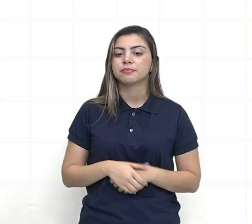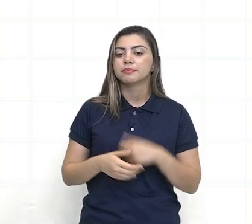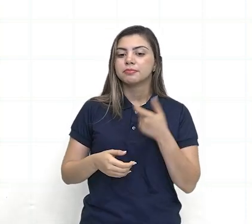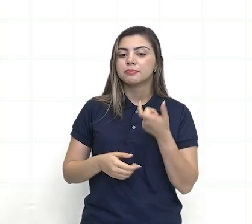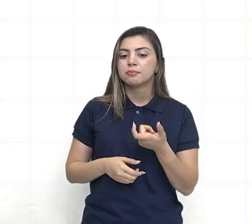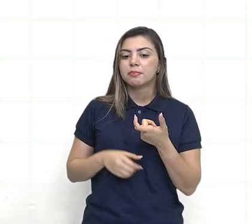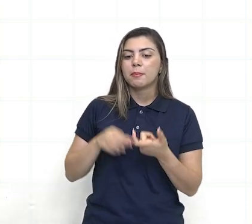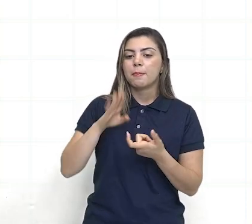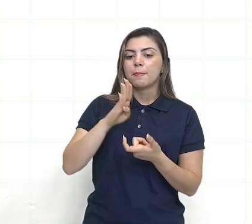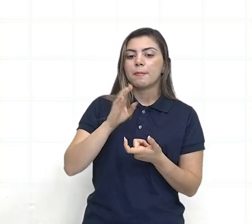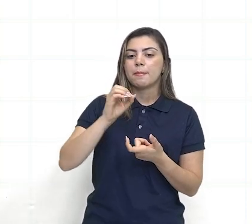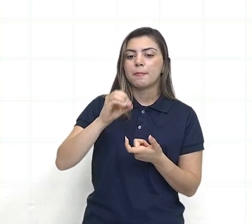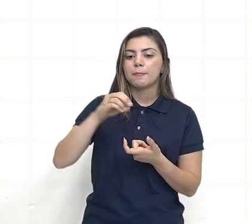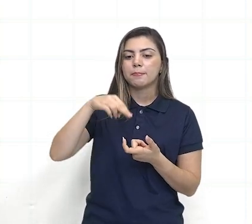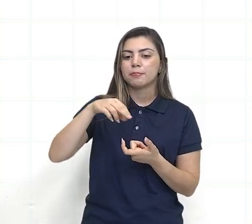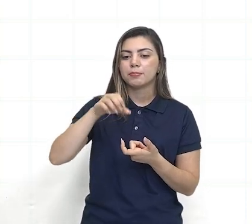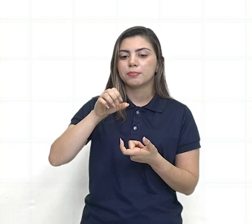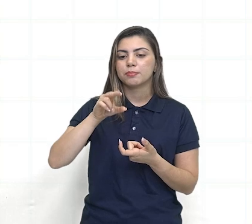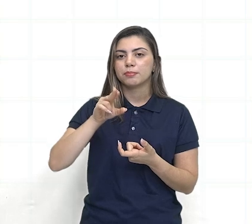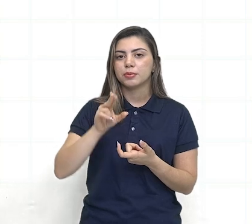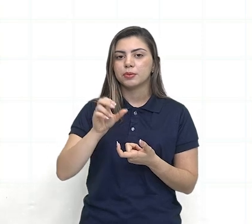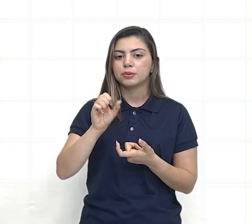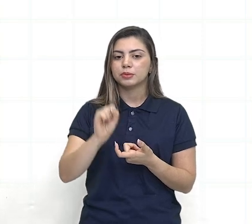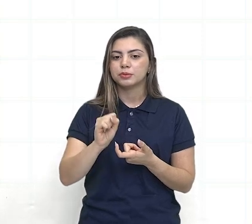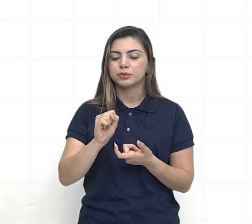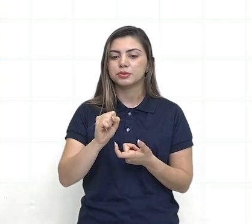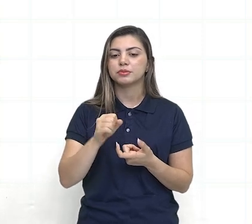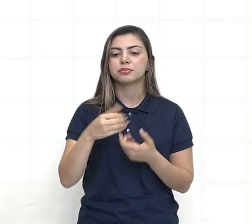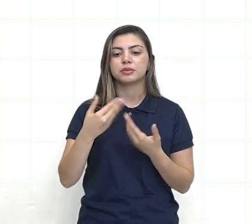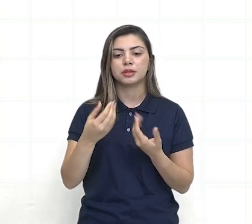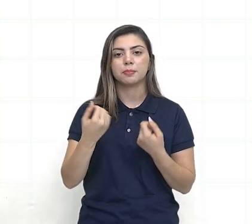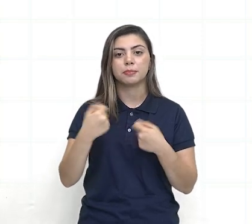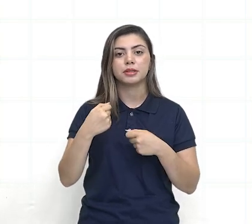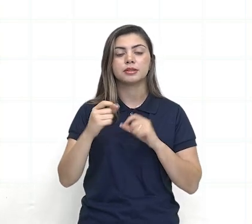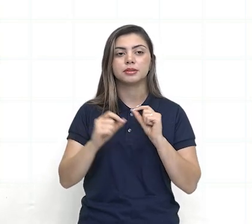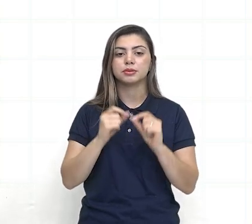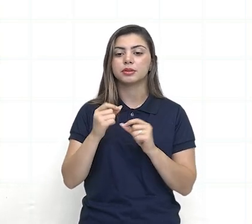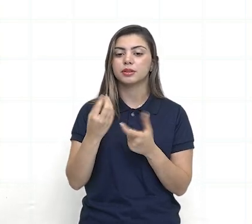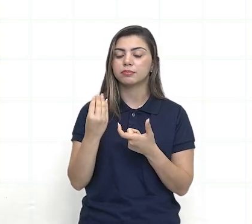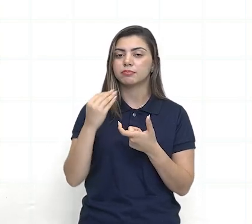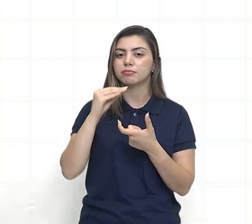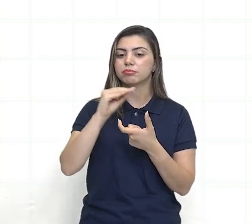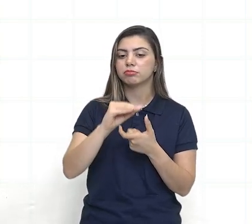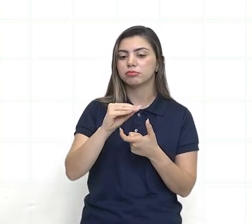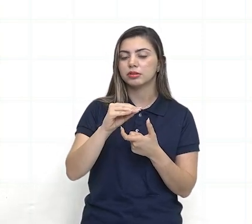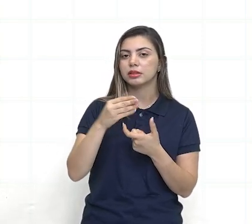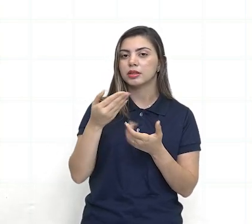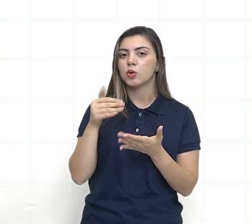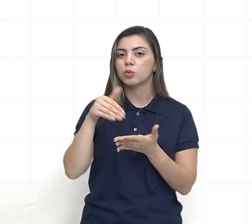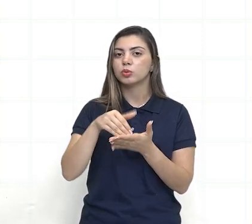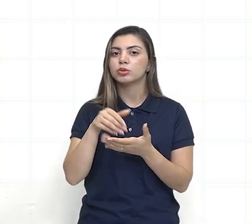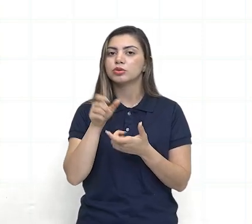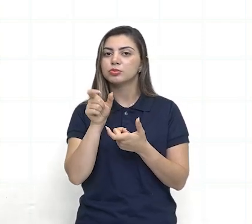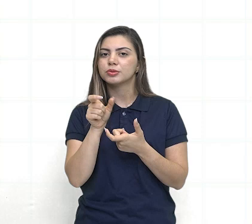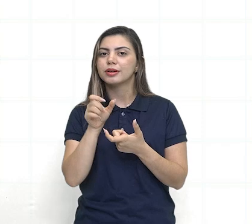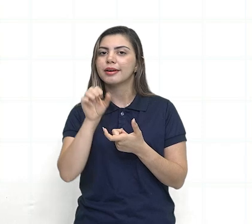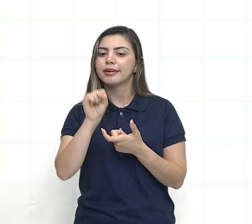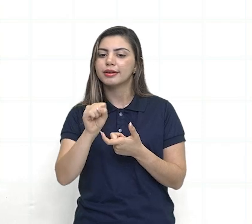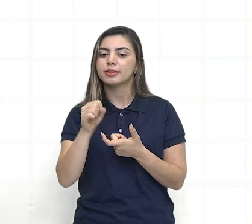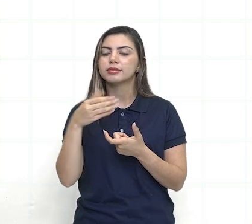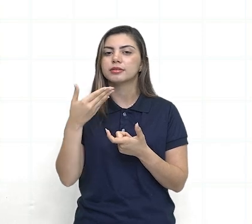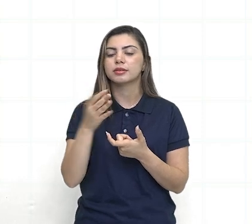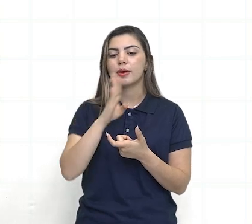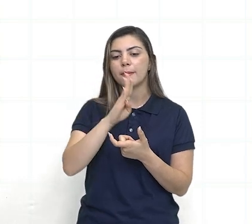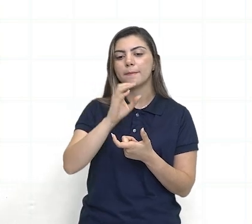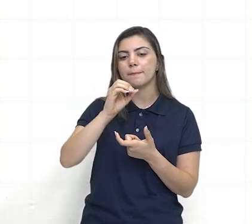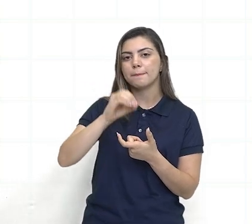Bônus terminou em U com S, ó. Acentuo, bônus. Eu não digo assim, ó, bônus, eu digo